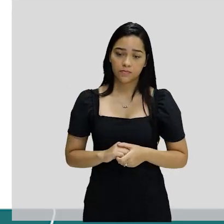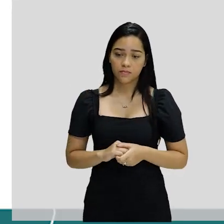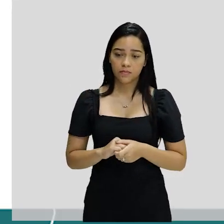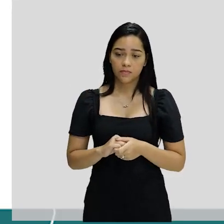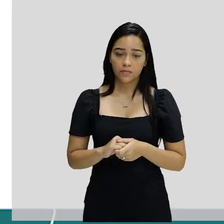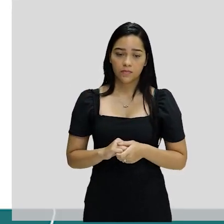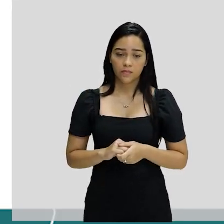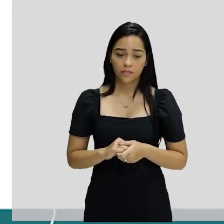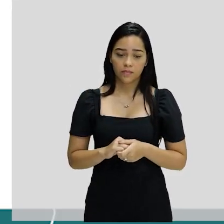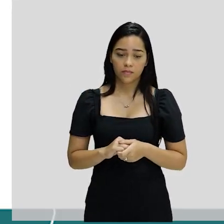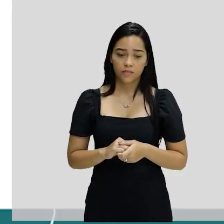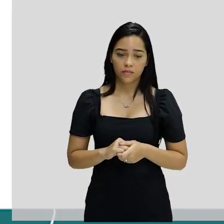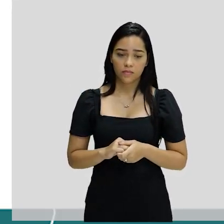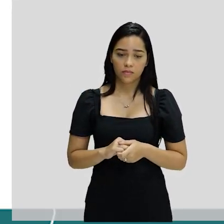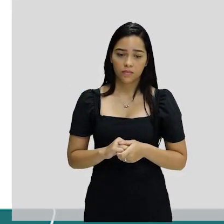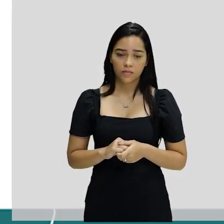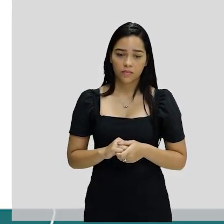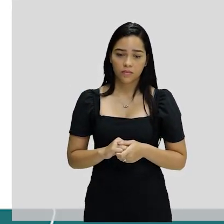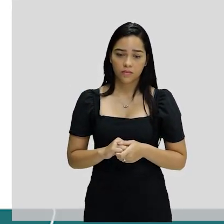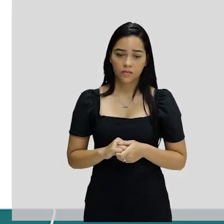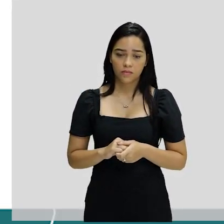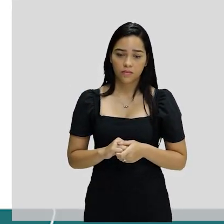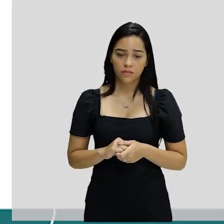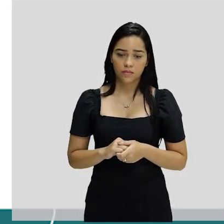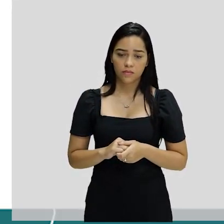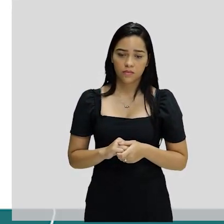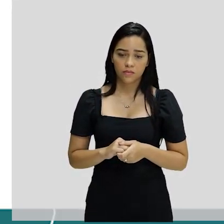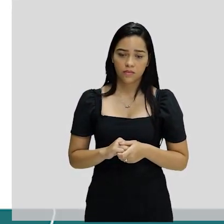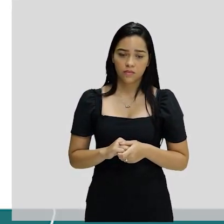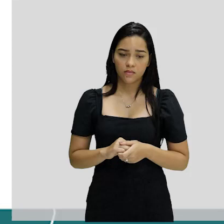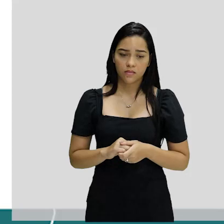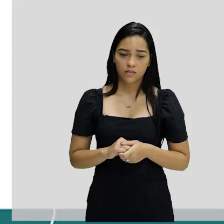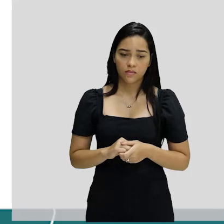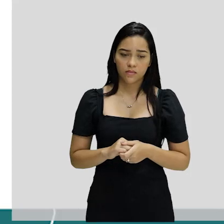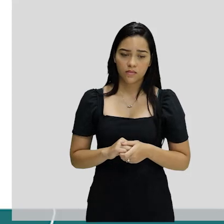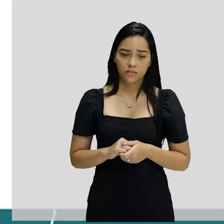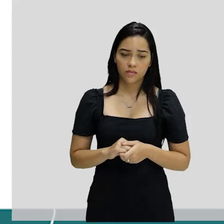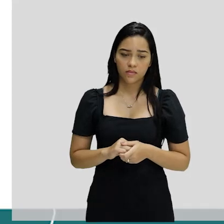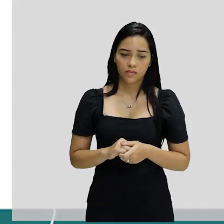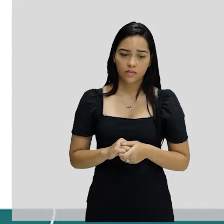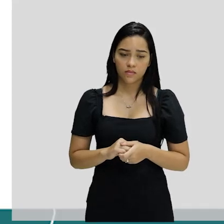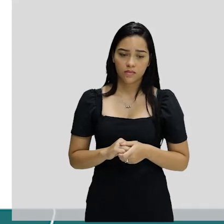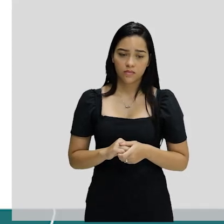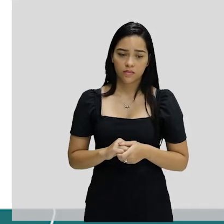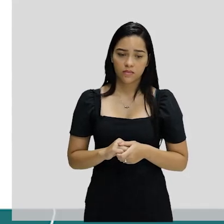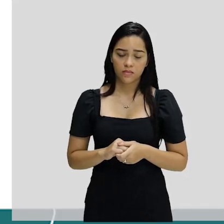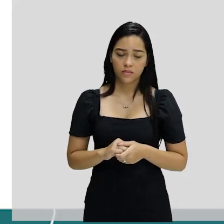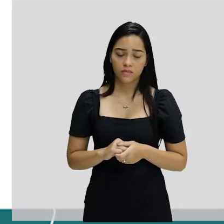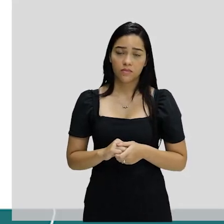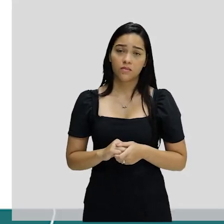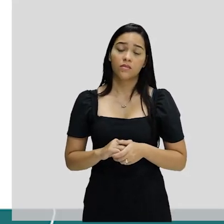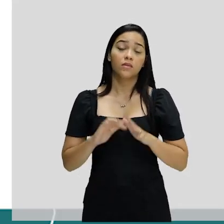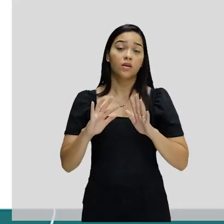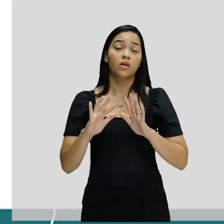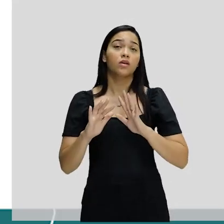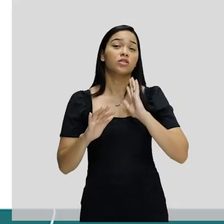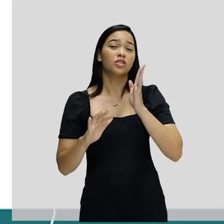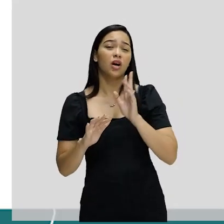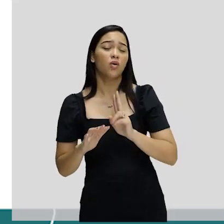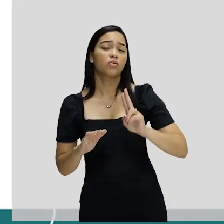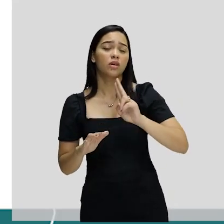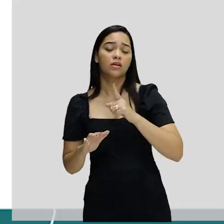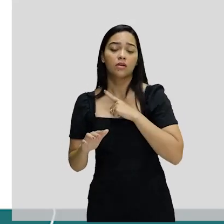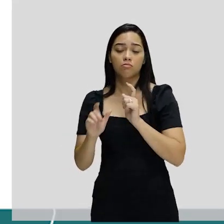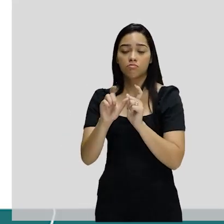adquiriram um significado próprio e que não são mais considerados como grau aumentativo ou diminutivo. Então, de tanto a gente utilizar